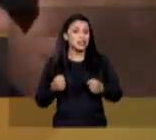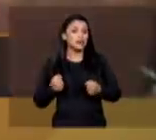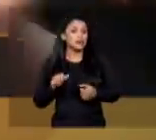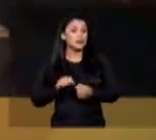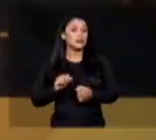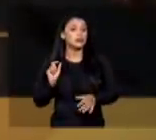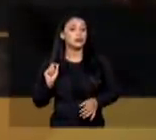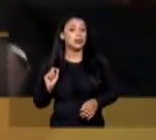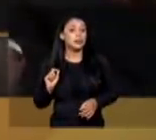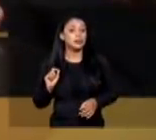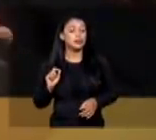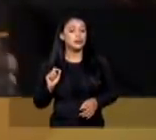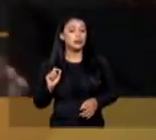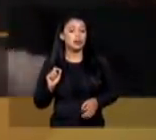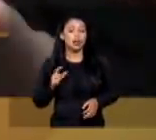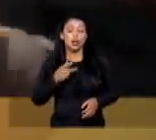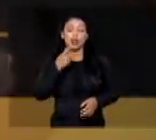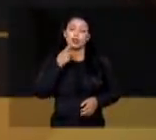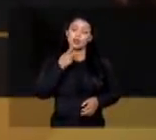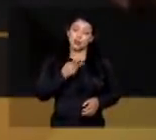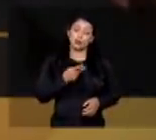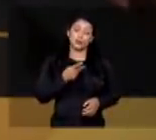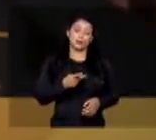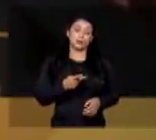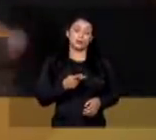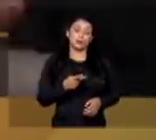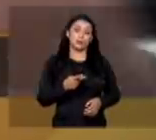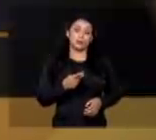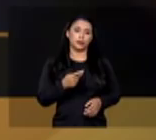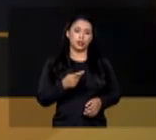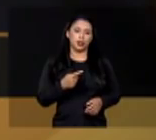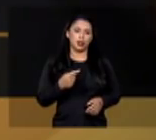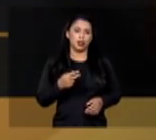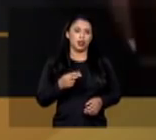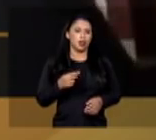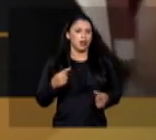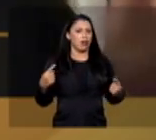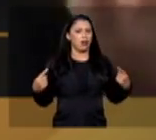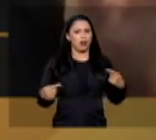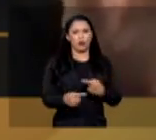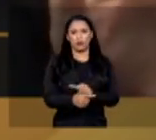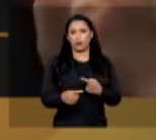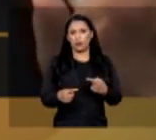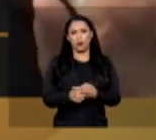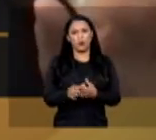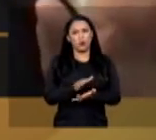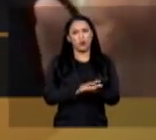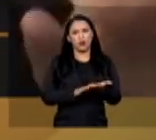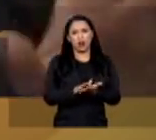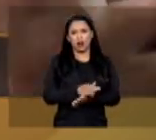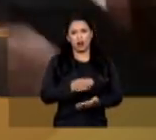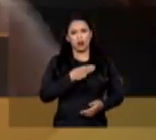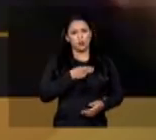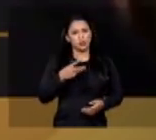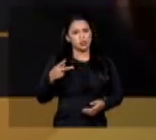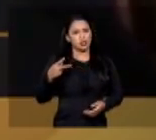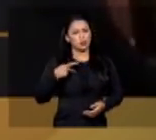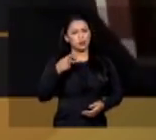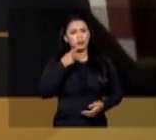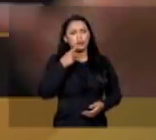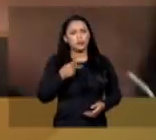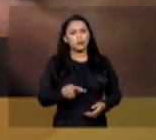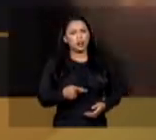fez? Ela disse, olha, eu não concordo com nada do que o Ministério Público disse e